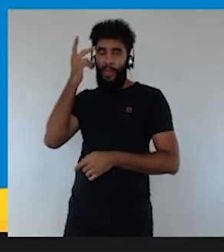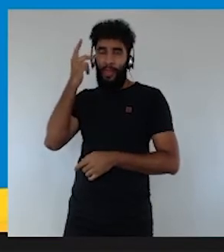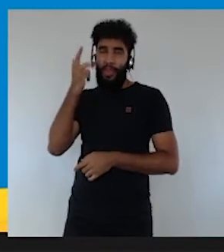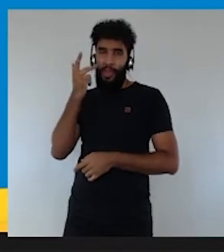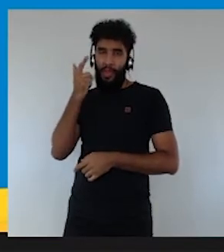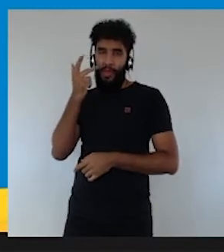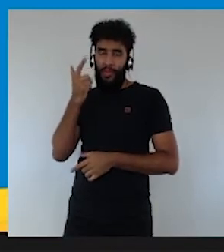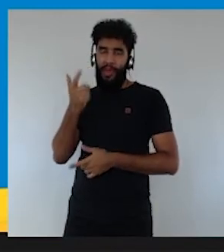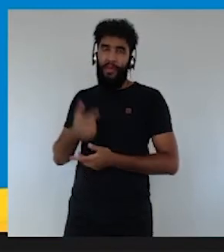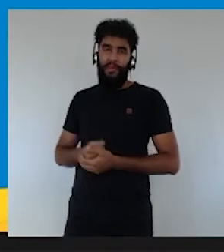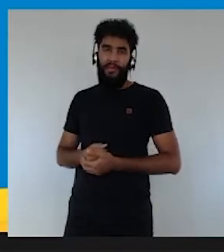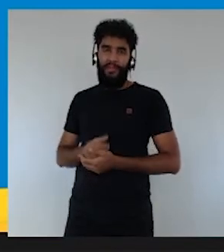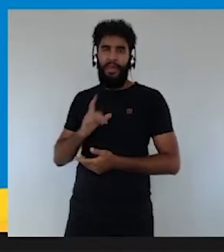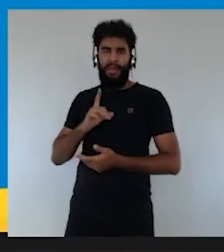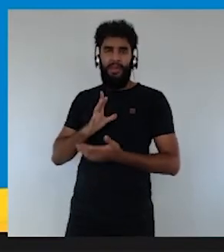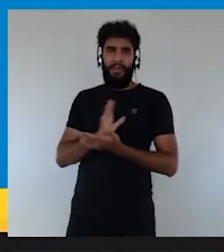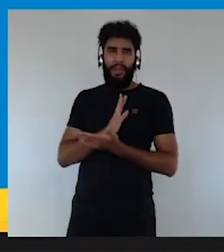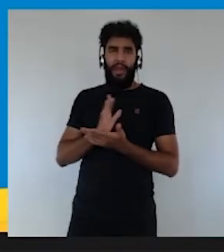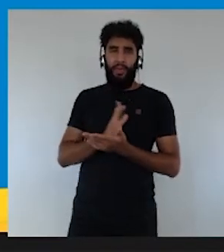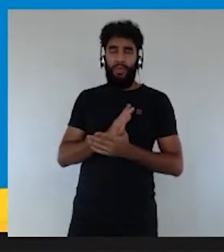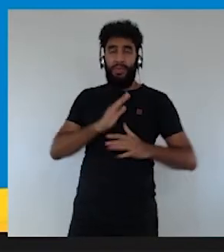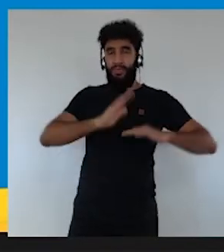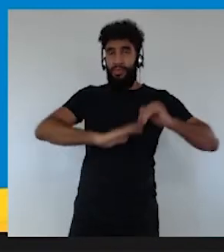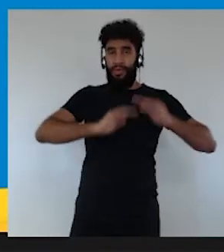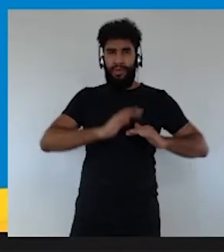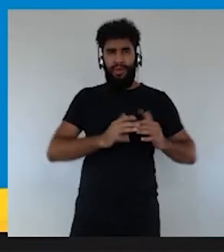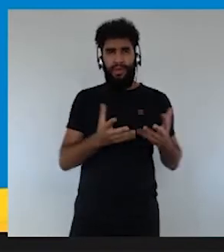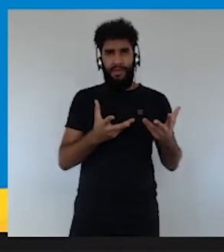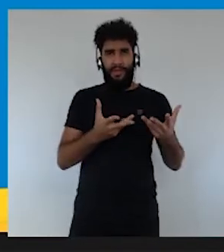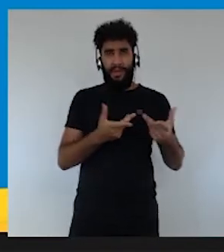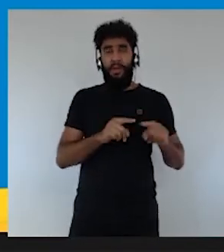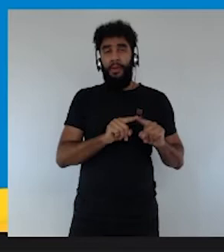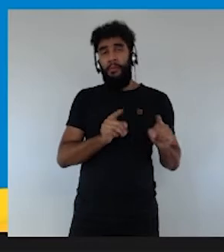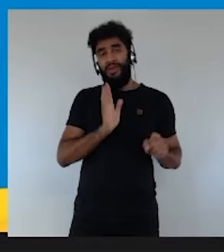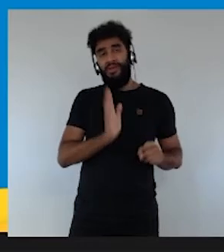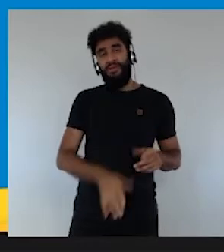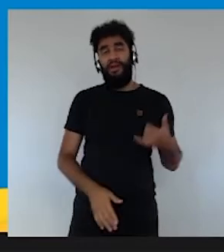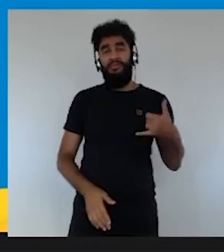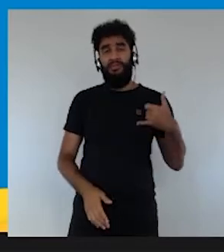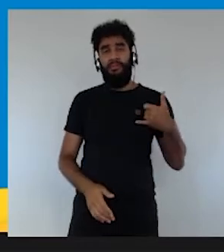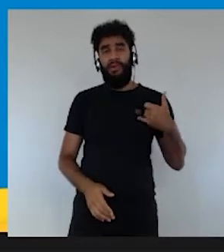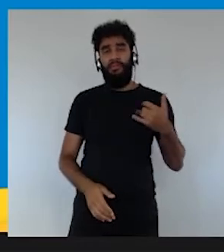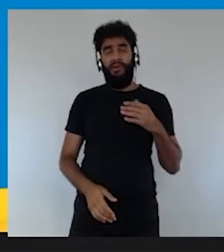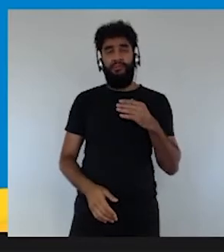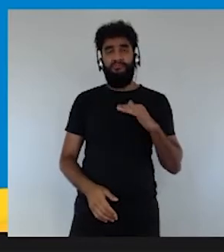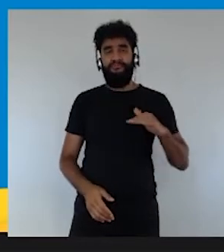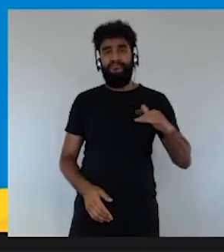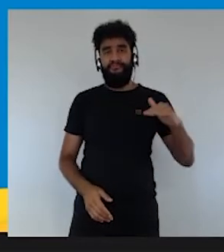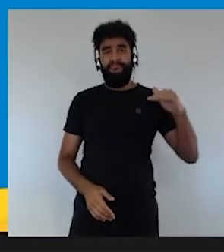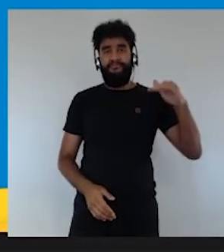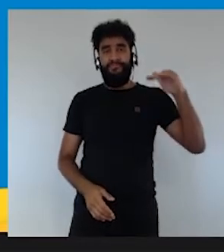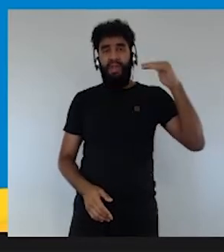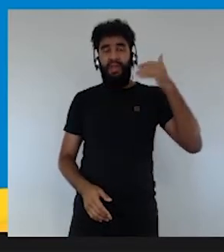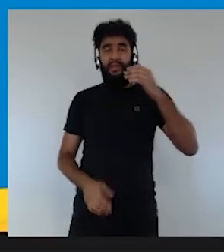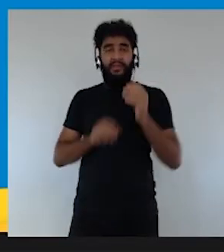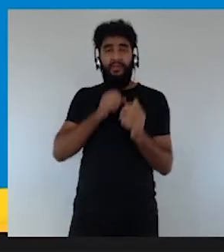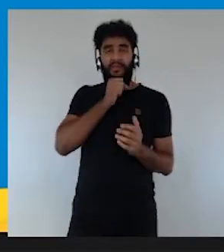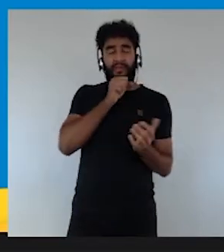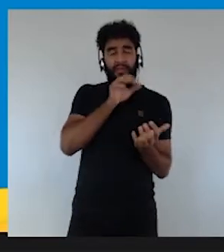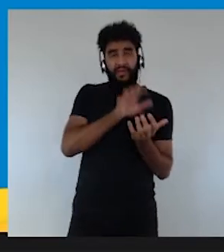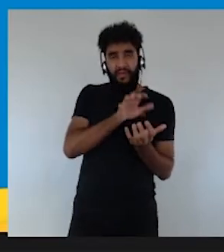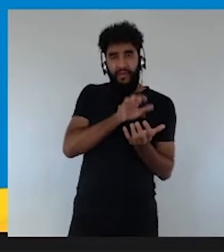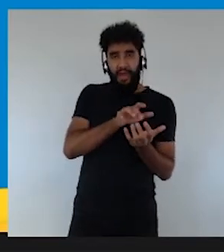quer queira, quer não, nós temos profissionais fantásticos que têm já uma certa idade, já não se acostumam a novas tecnologias, e isso